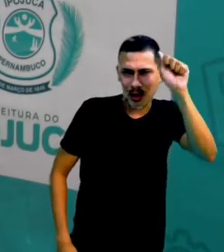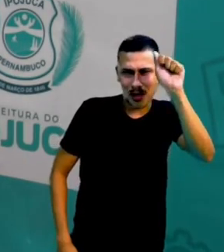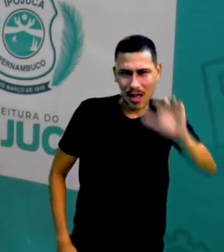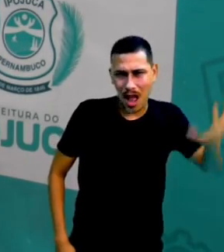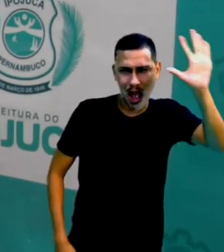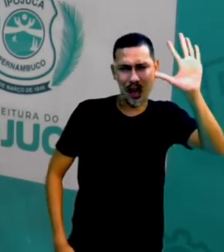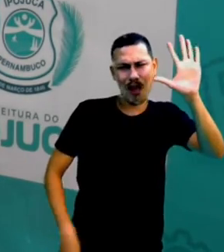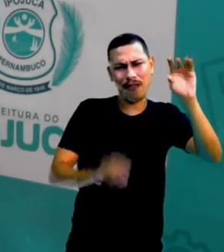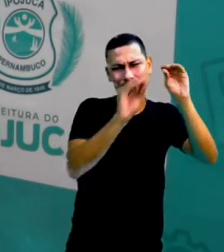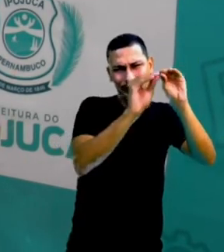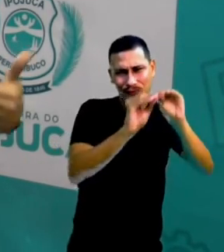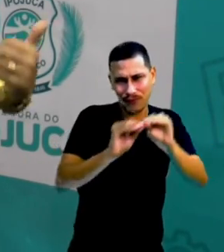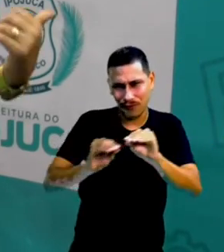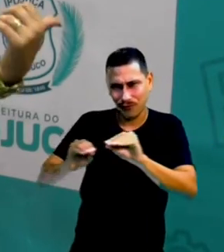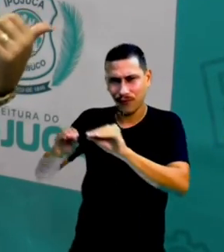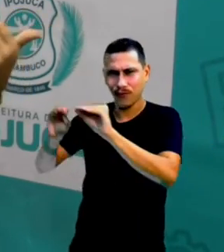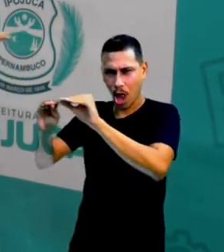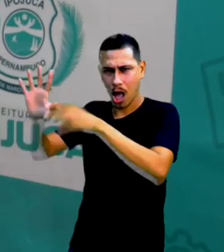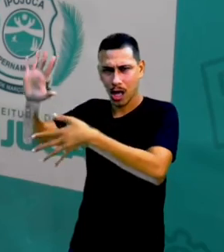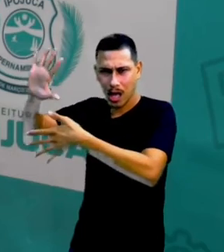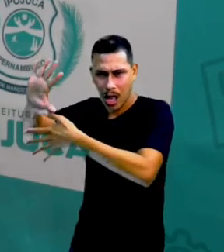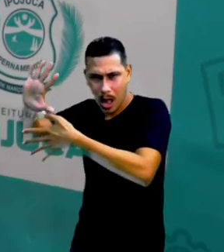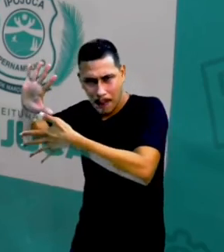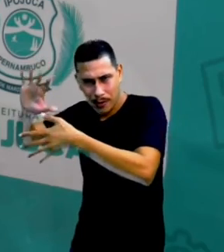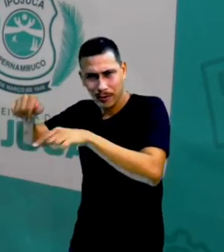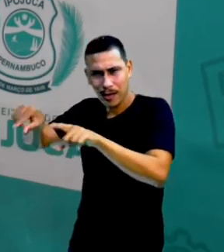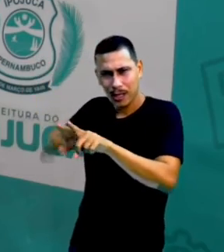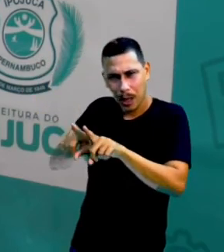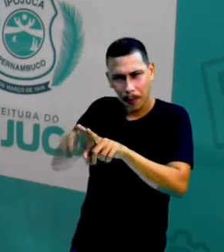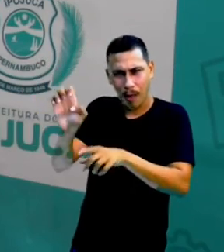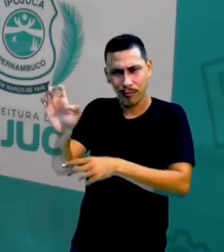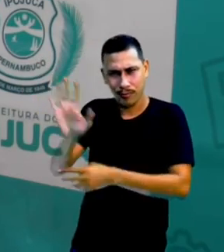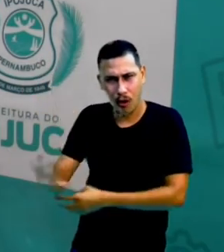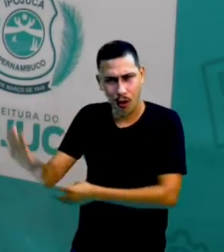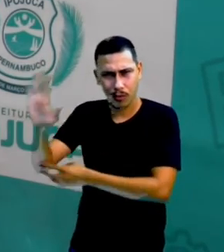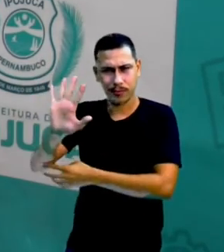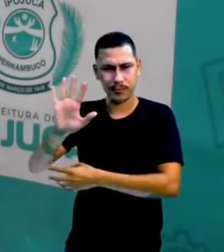trazidos aqui para o litoral americano e europeu.